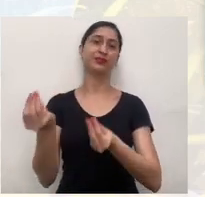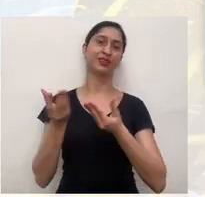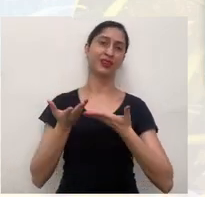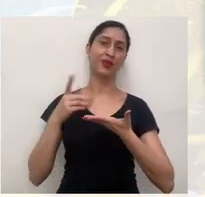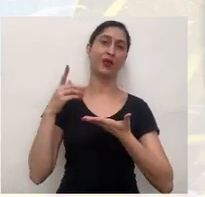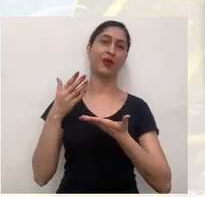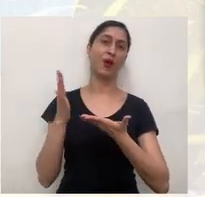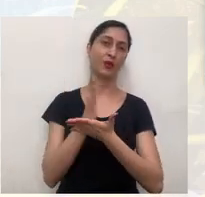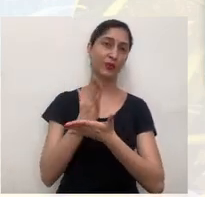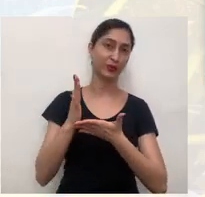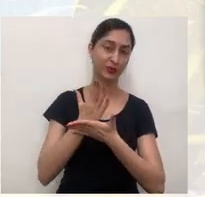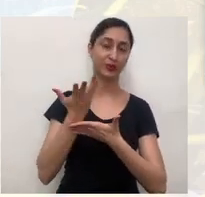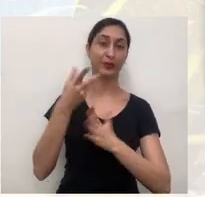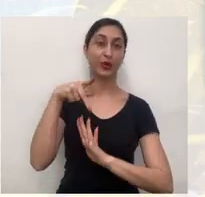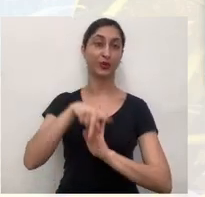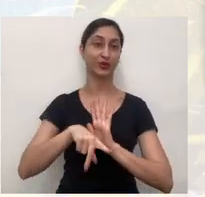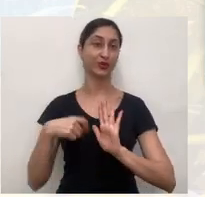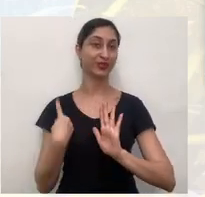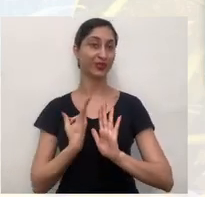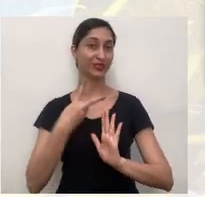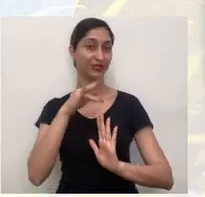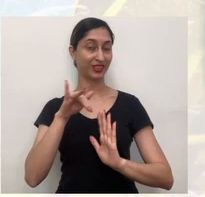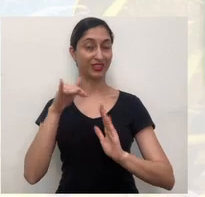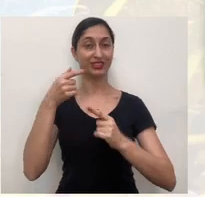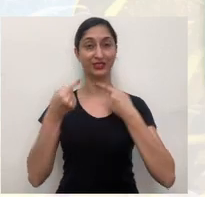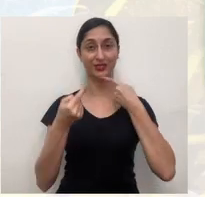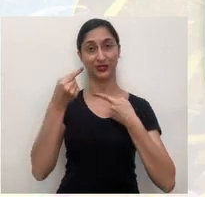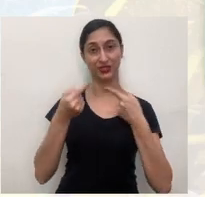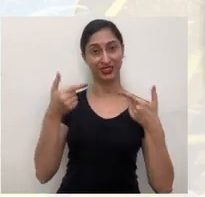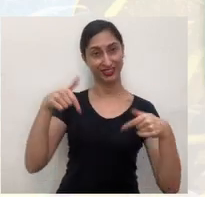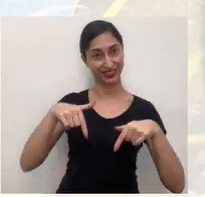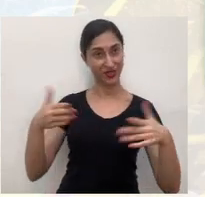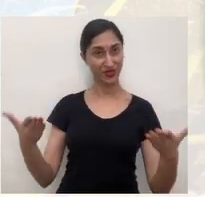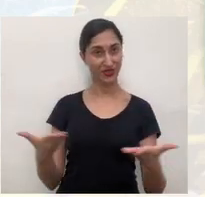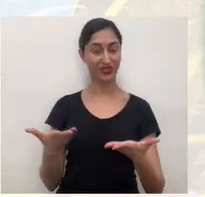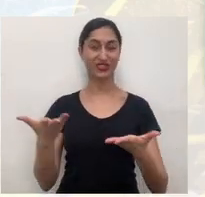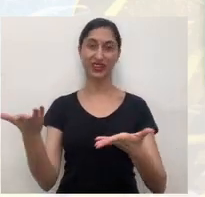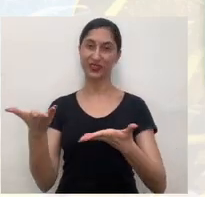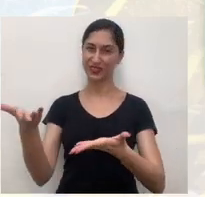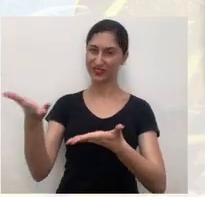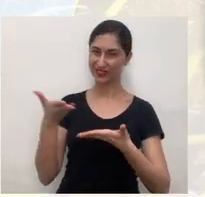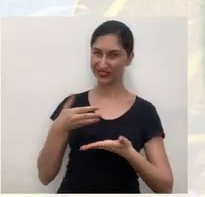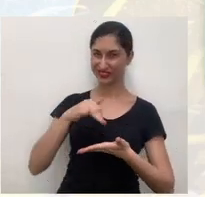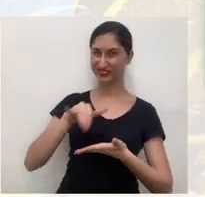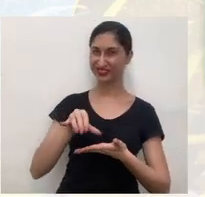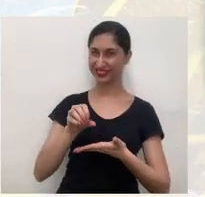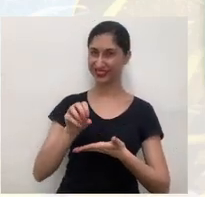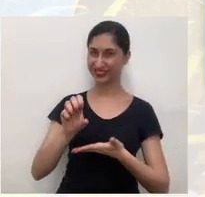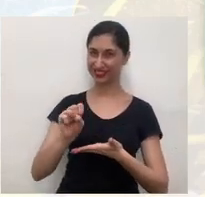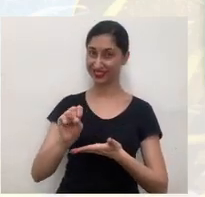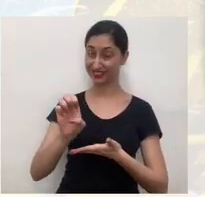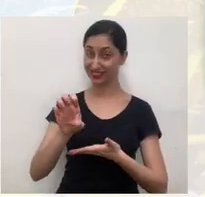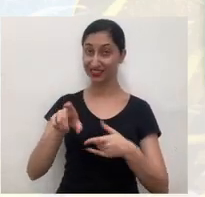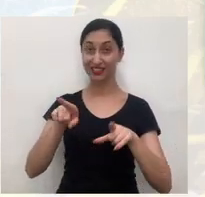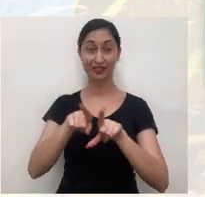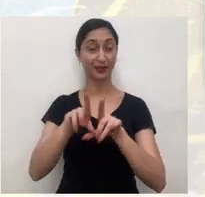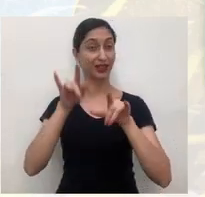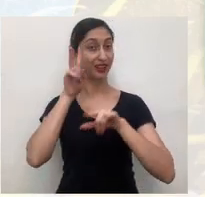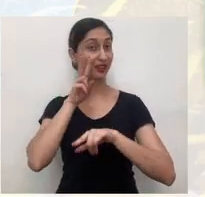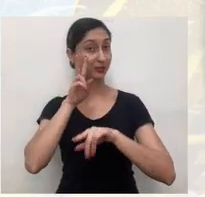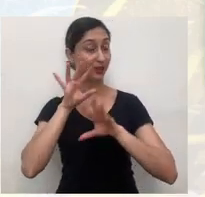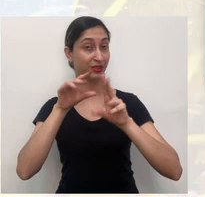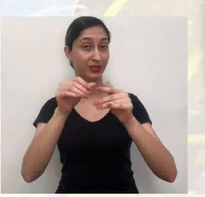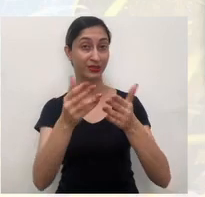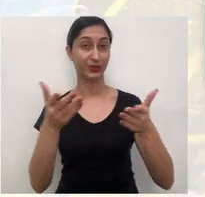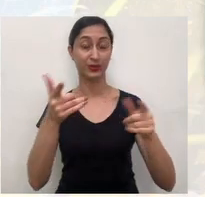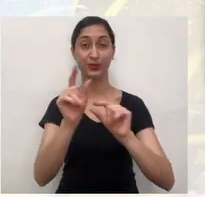vai discutir hoje no nosso encontro. Então, eu acho que é isso, eu vou passar a fala ao José, e lembrar só a todos de